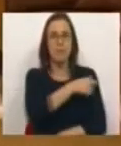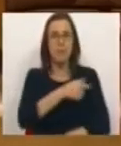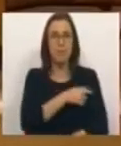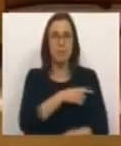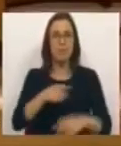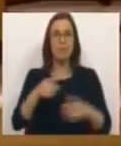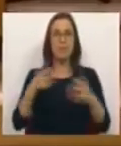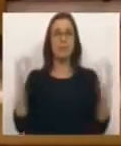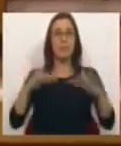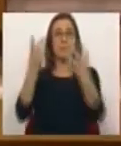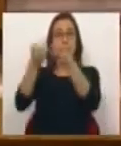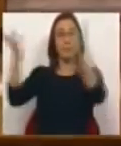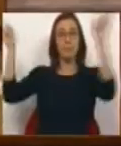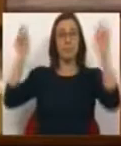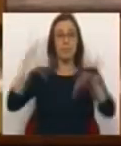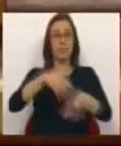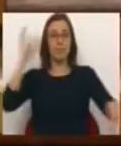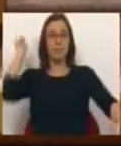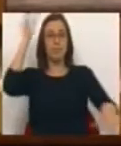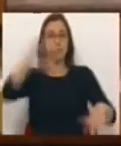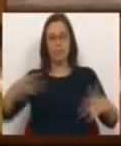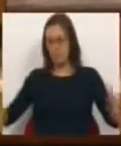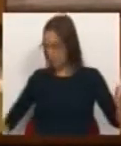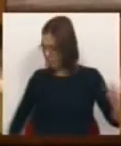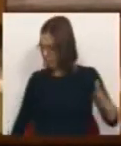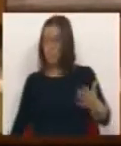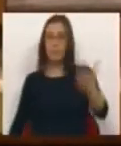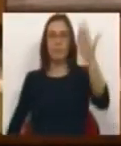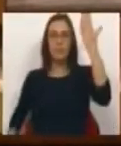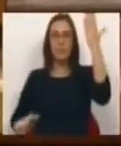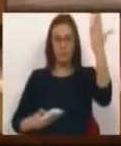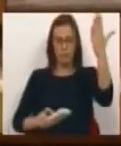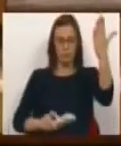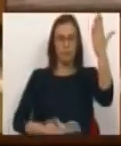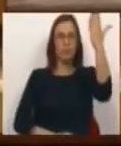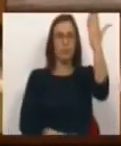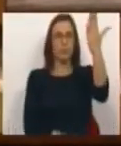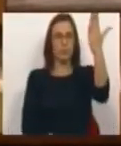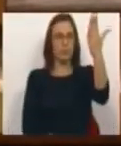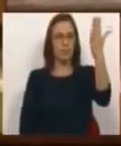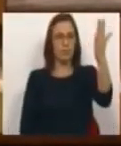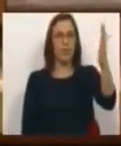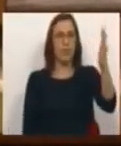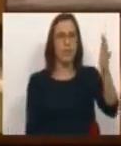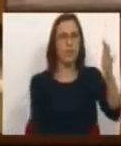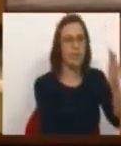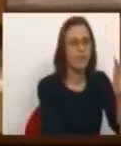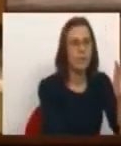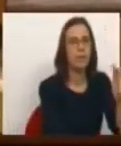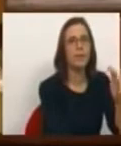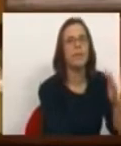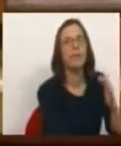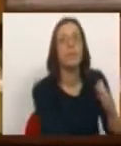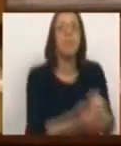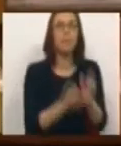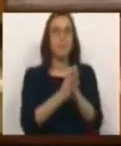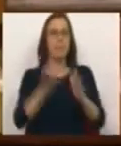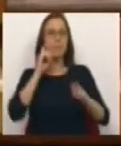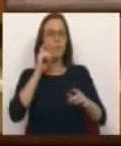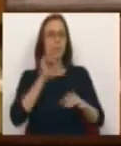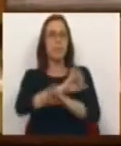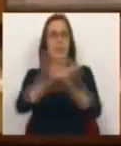aqui presentes nas galerias da Assembleia da República. Saudamos a vossa persistência, toda a luta que têm desenvolvido em